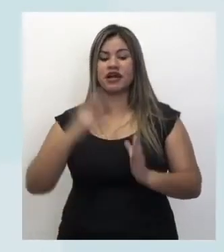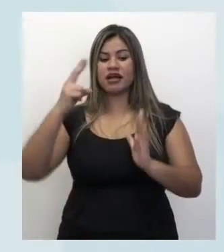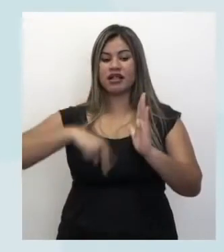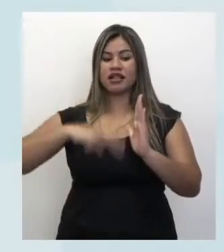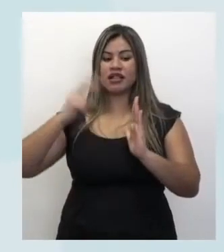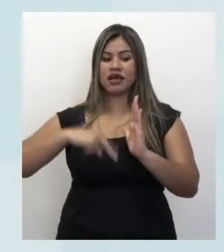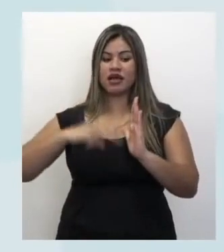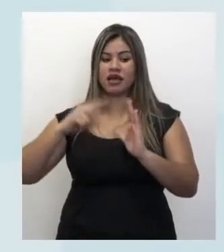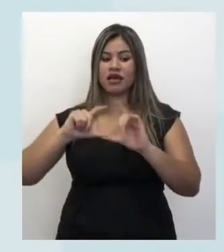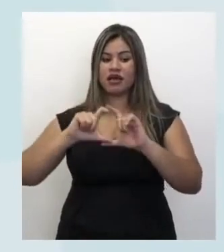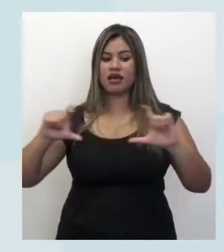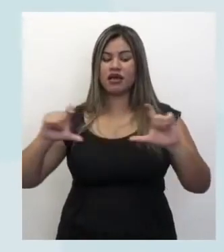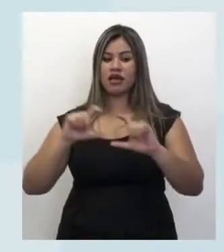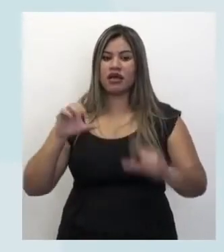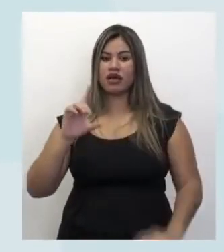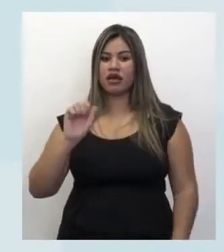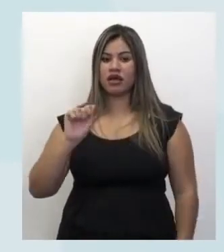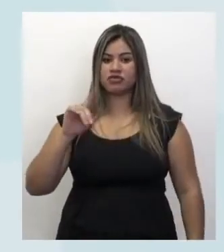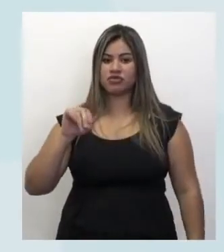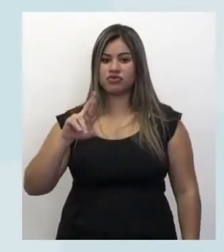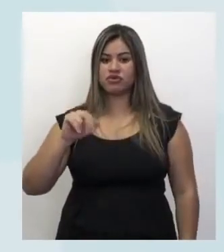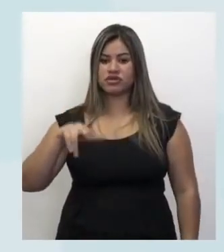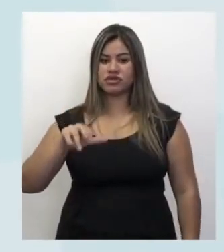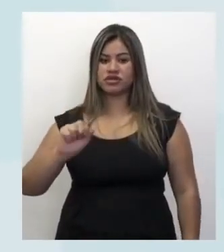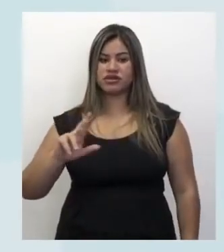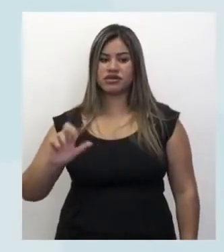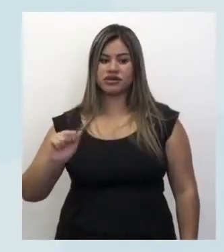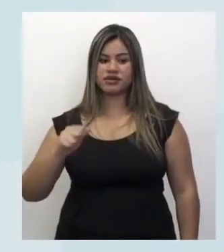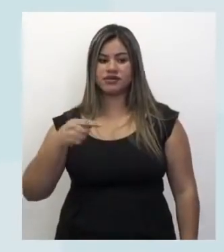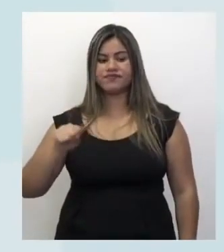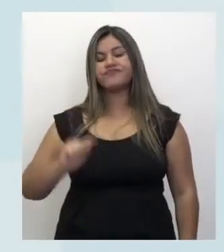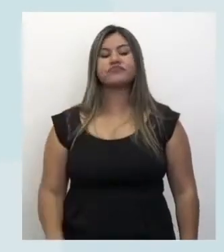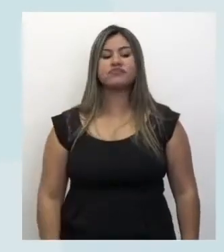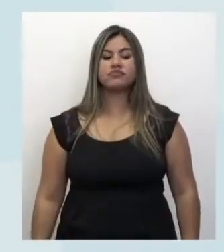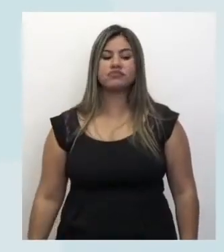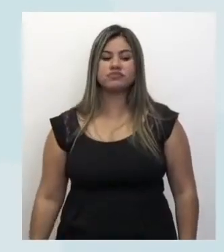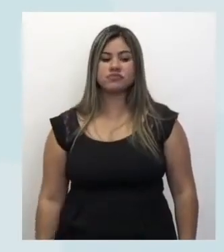da canção de Adoniran Barbosa, samba do Ernesto. É assim, né?